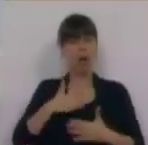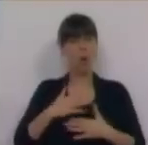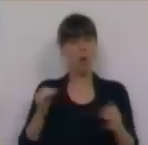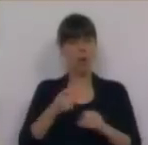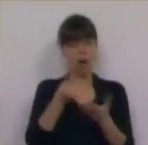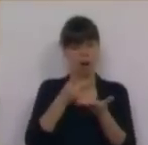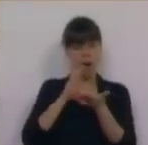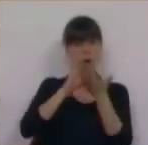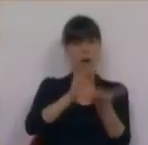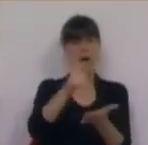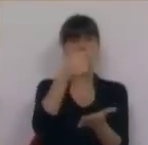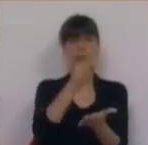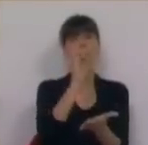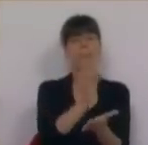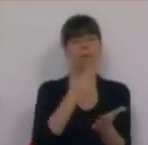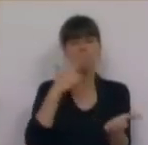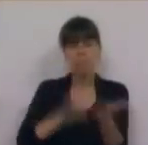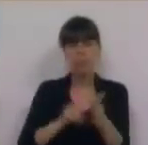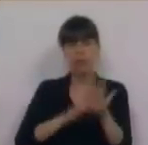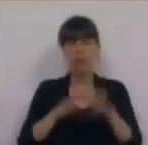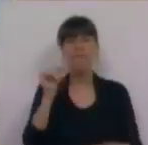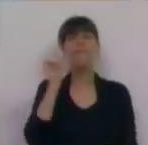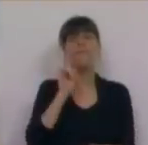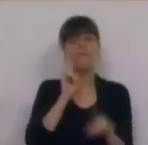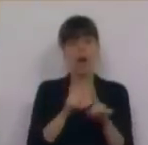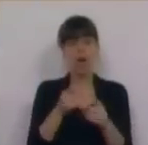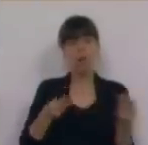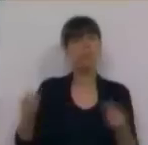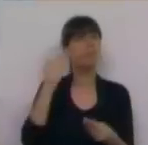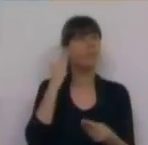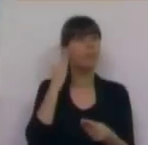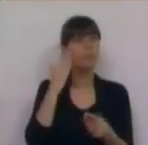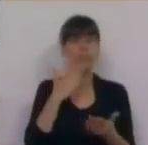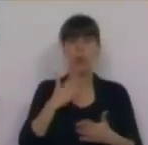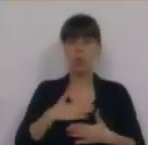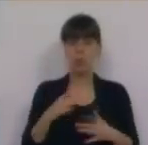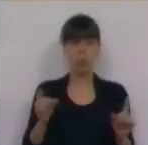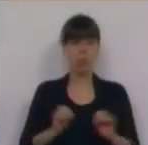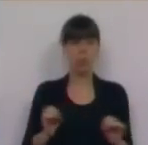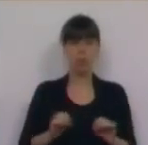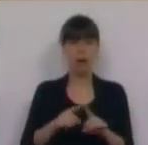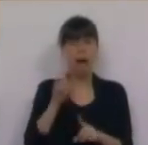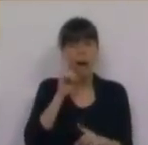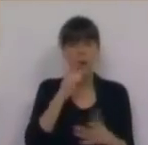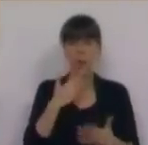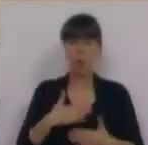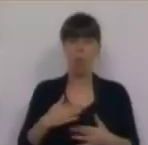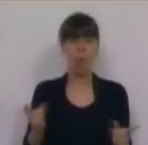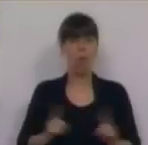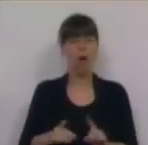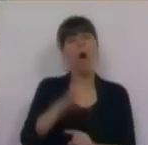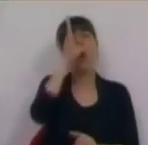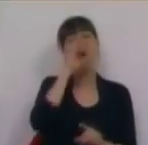que a capitalização que a TAP precisa vai ser efetuada. Os valores que circulam não nos dão minimamente essa garantia.